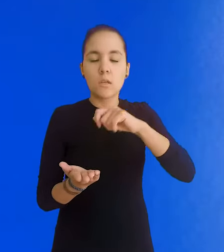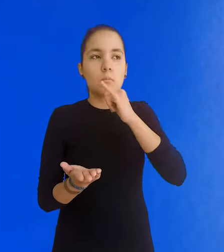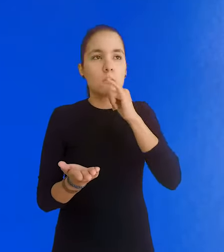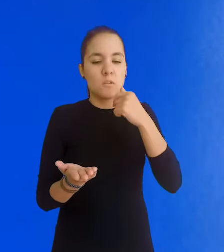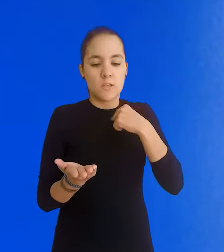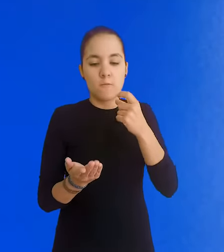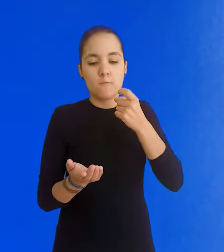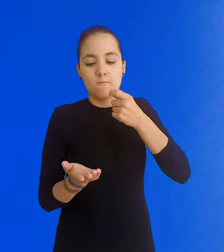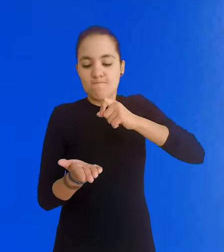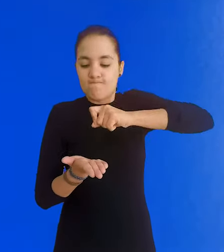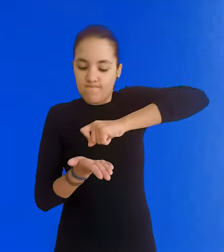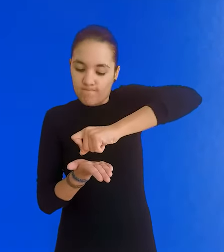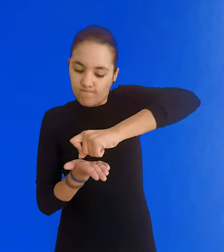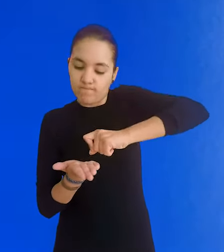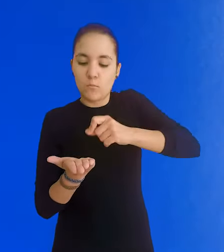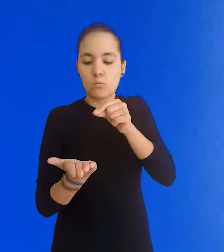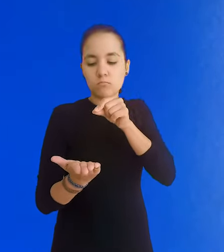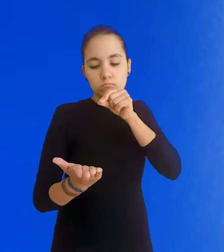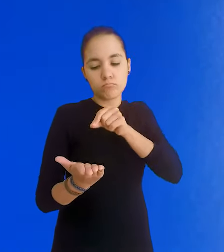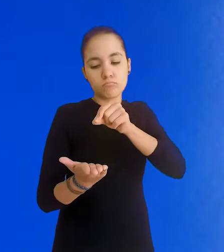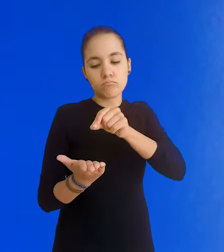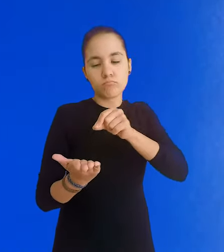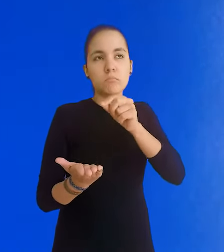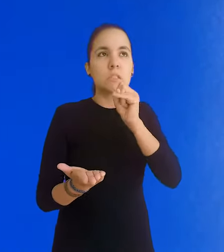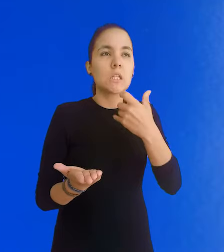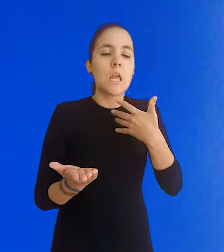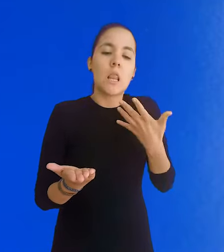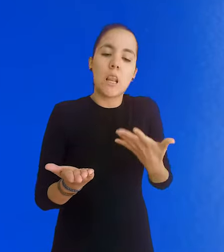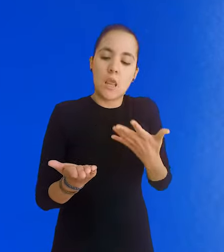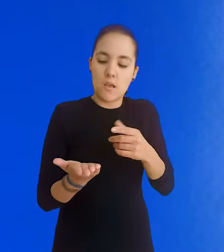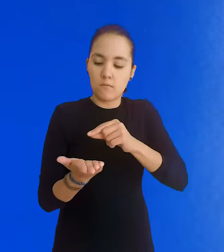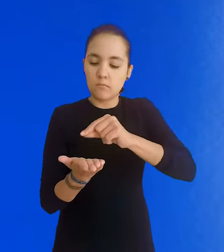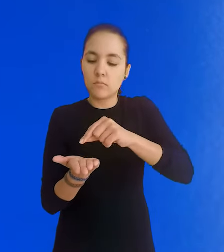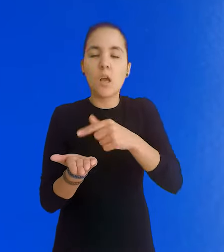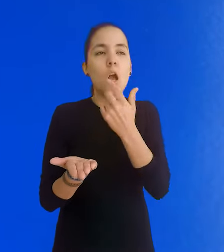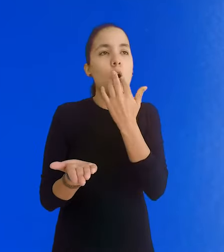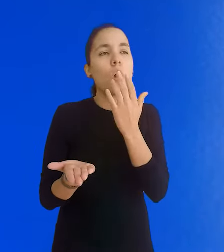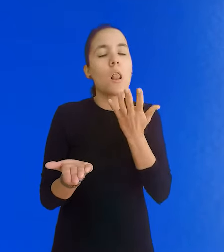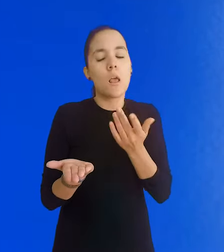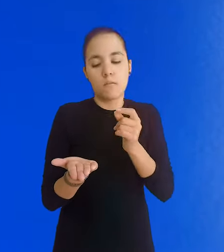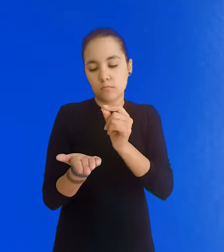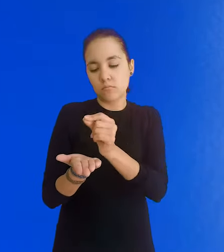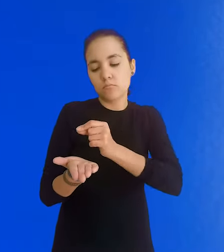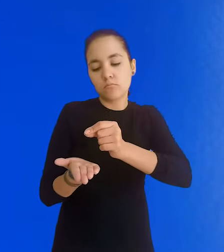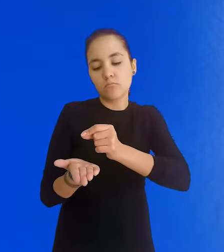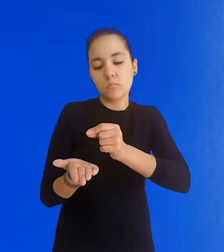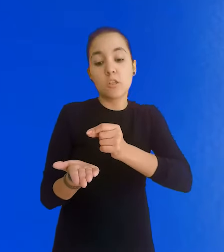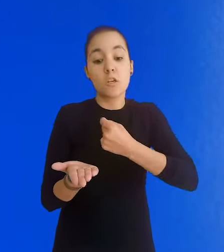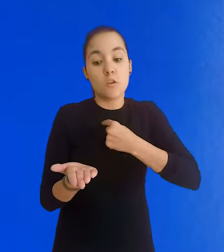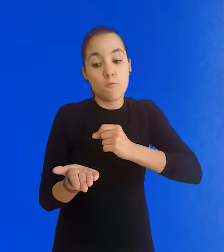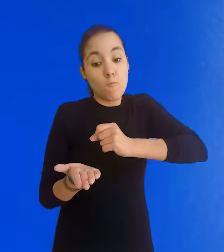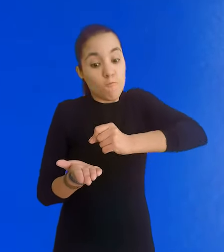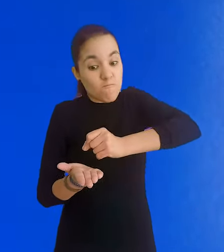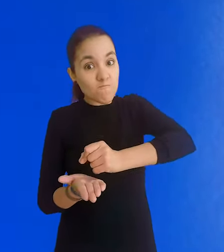um traço fino, definido e que vai variando a intensidade da pigmentação de acordo com a intensidade da minha força. Então, se